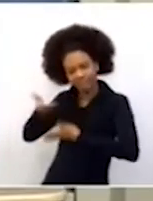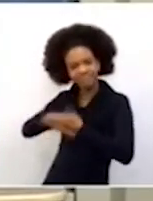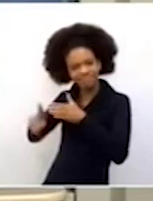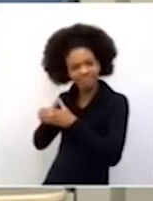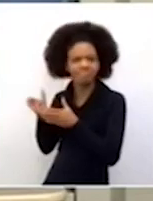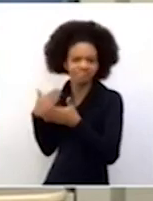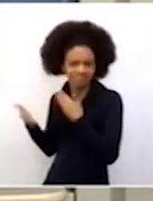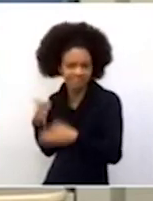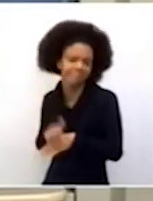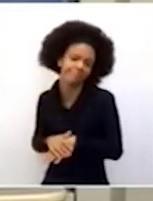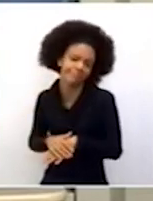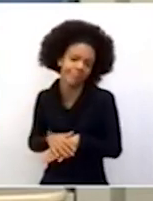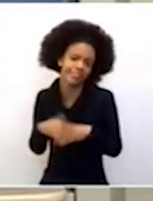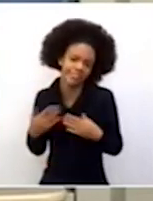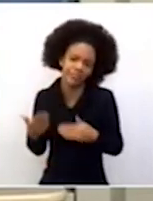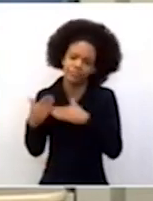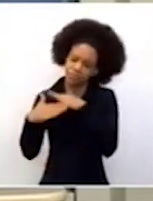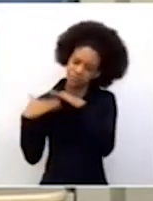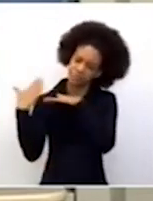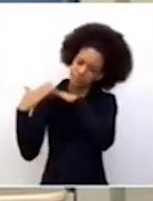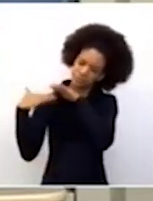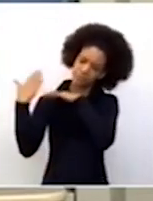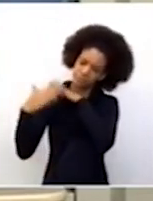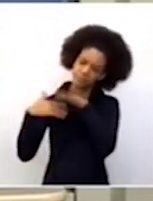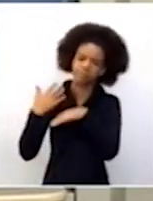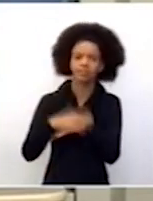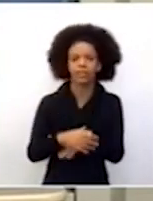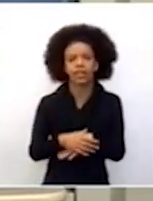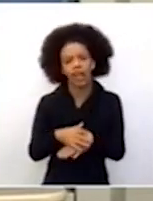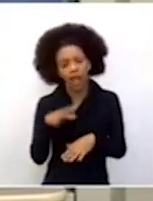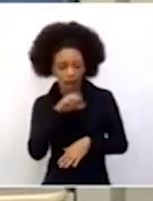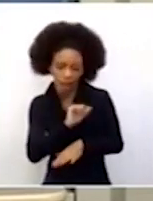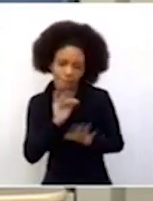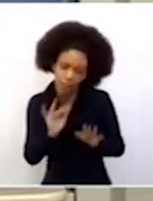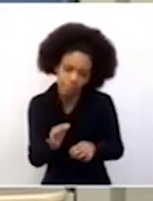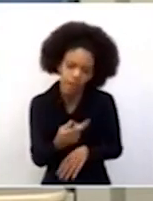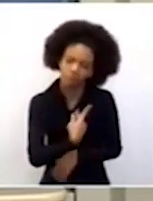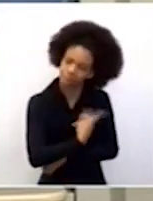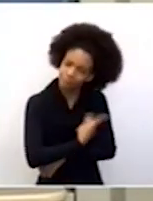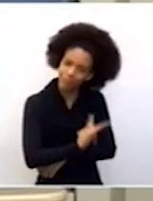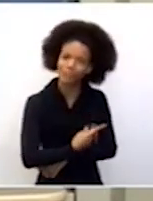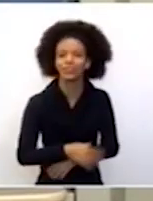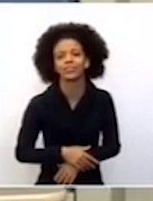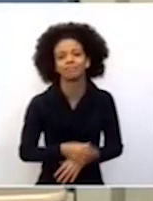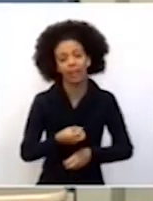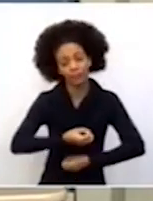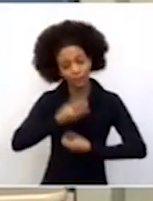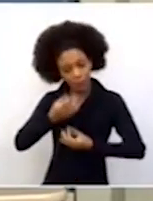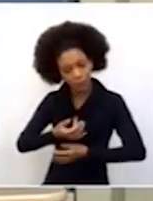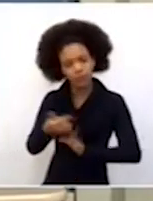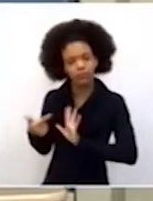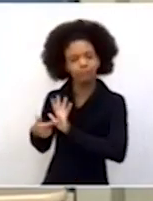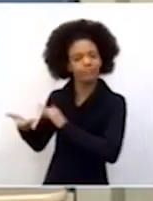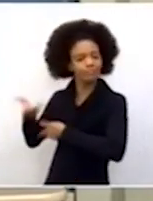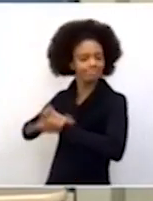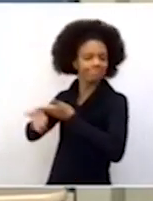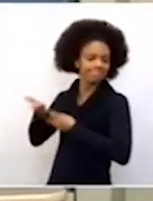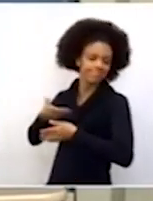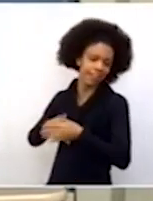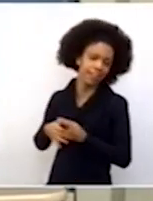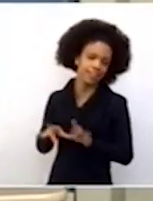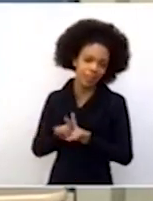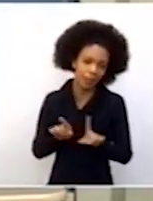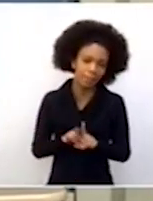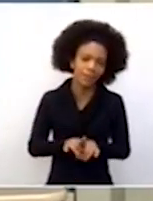assim nós vamos, né, de uma maneira talvez que vai passando rapidamente, mas a professora Denise vai trazendo essas informações e assim nós vamos interagindo, né? Vendo